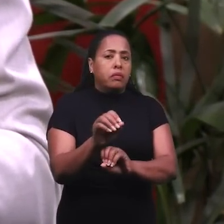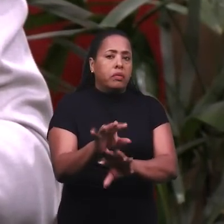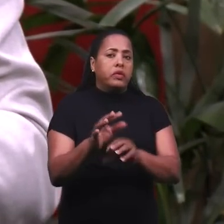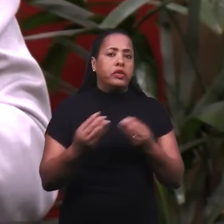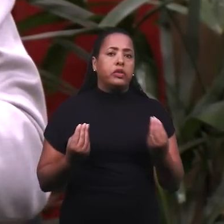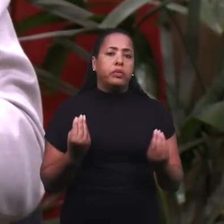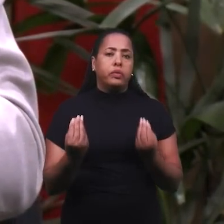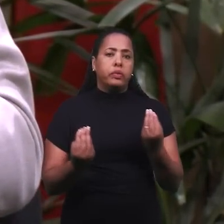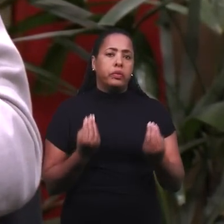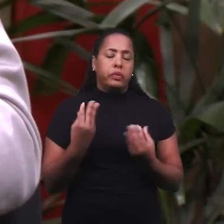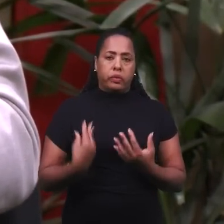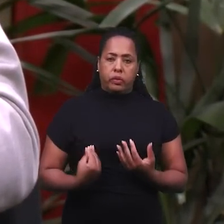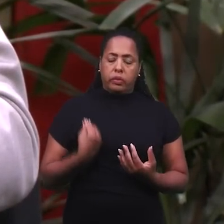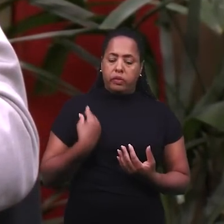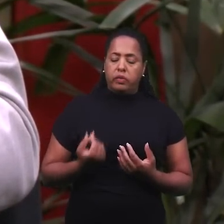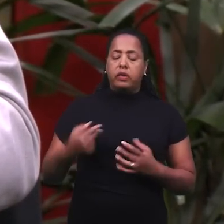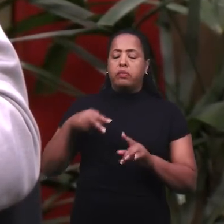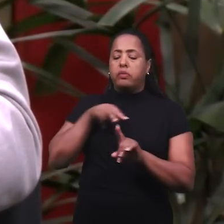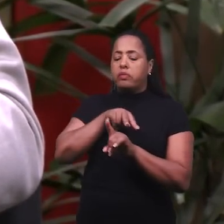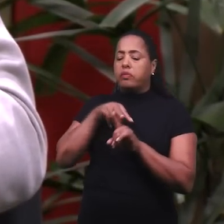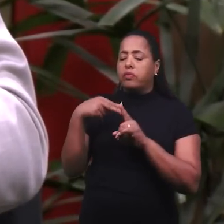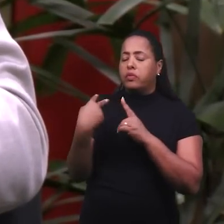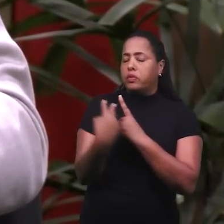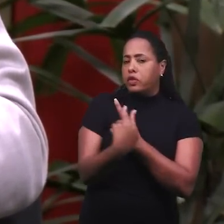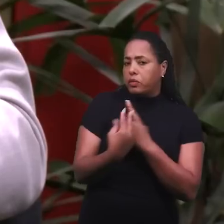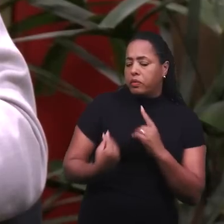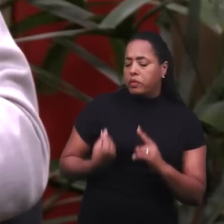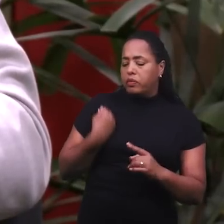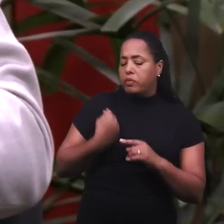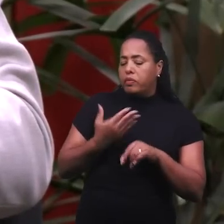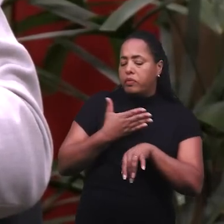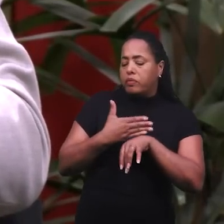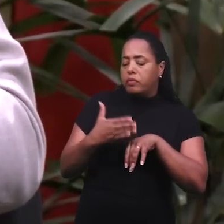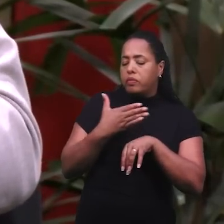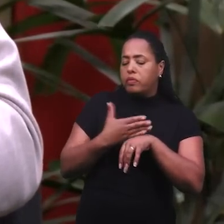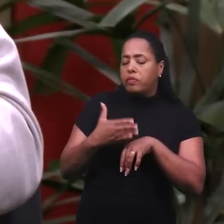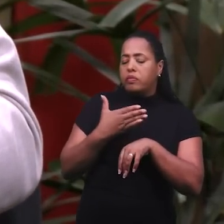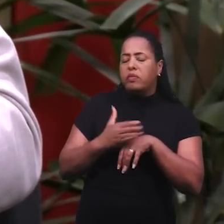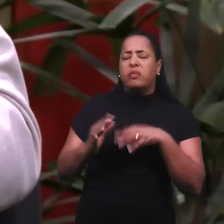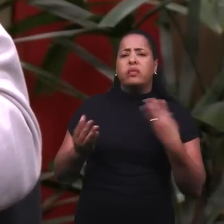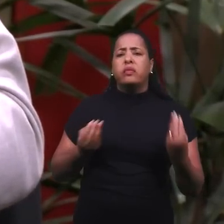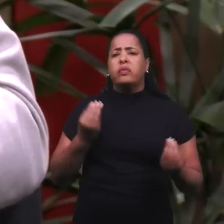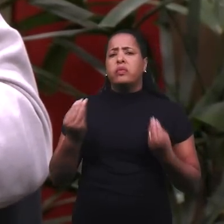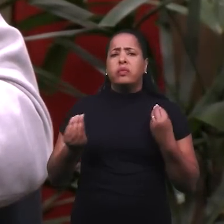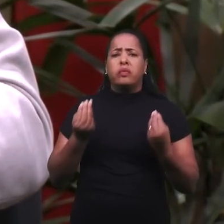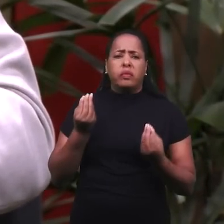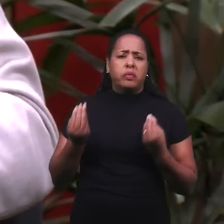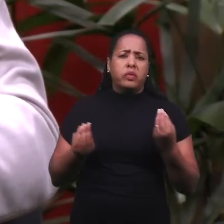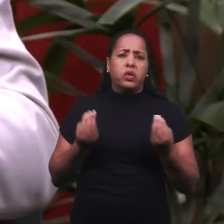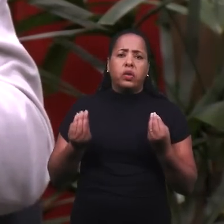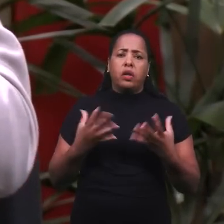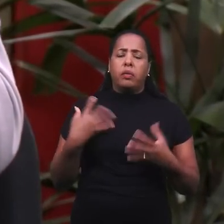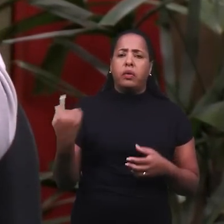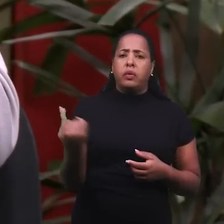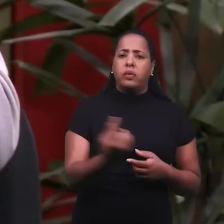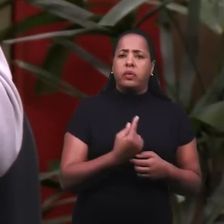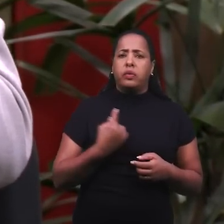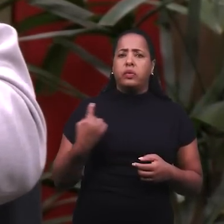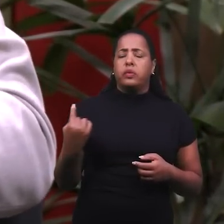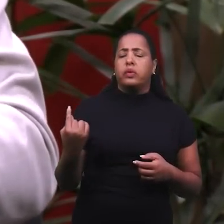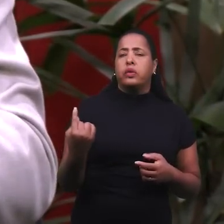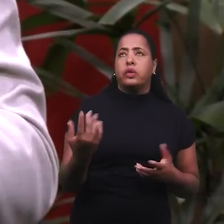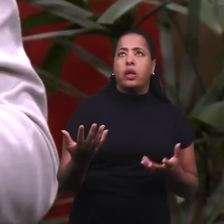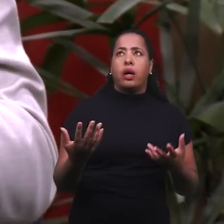isso. Mas do ponto de vista da vida prática, da vida cotidiana, como que nós podemos levar os